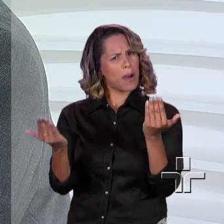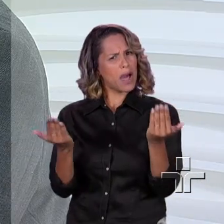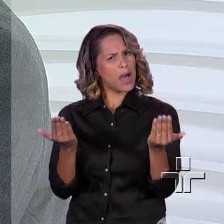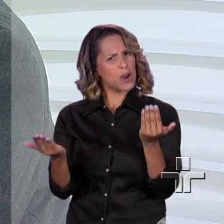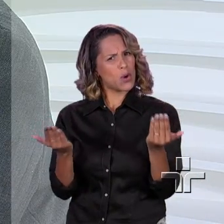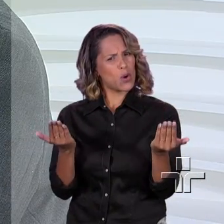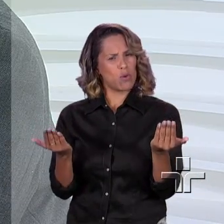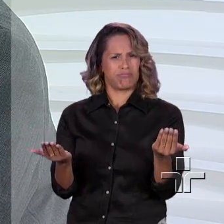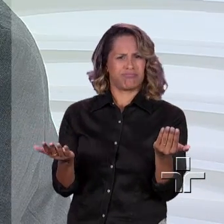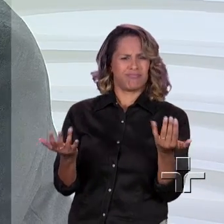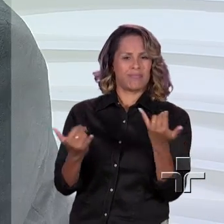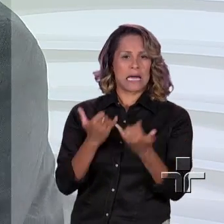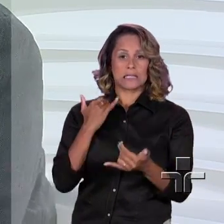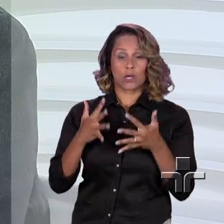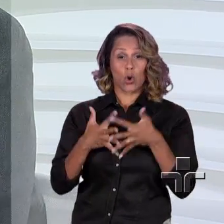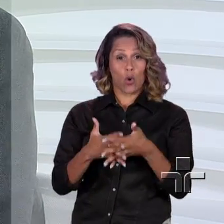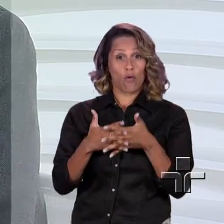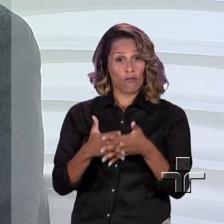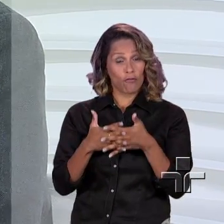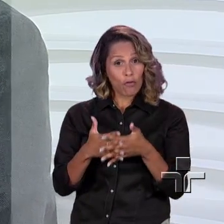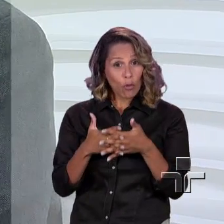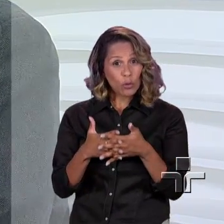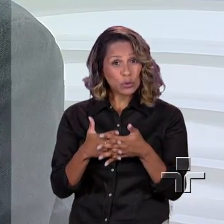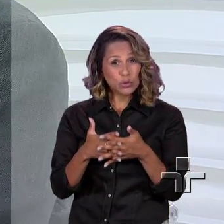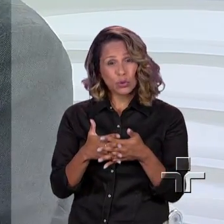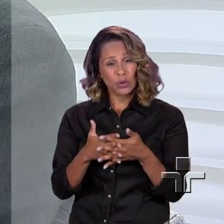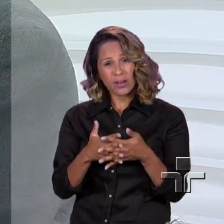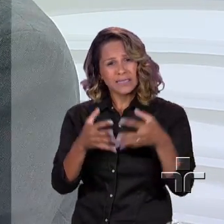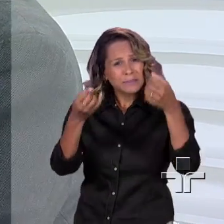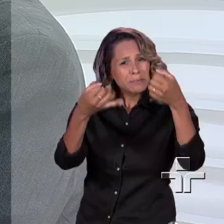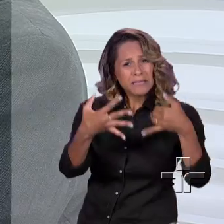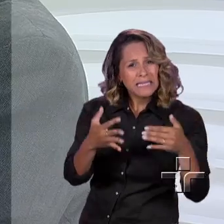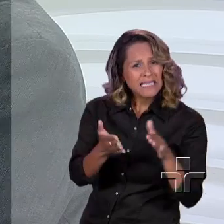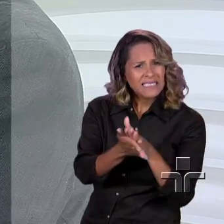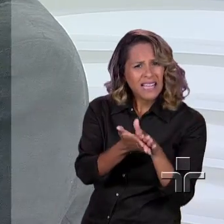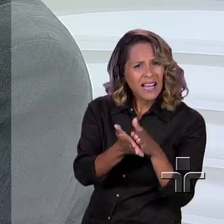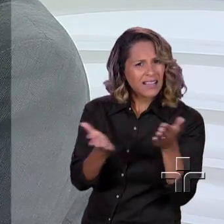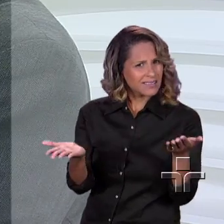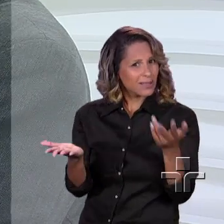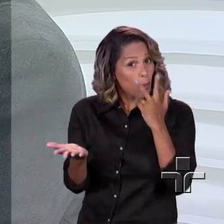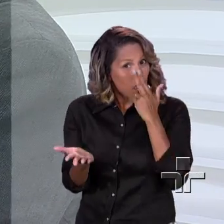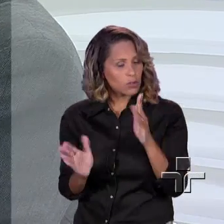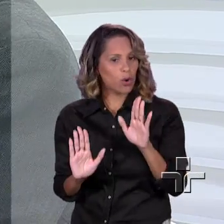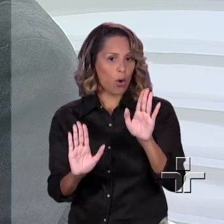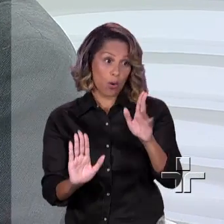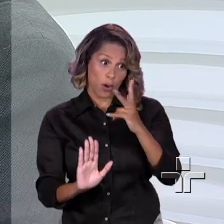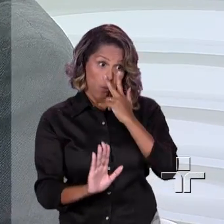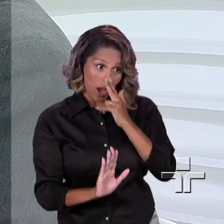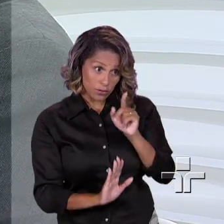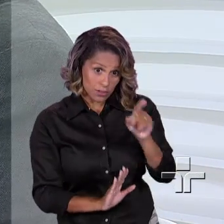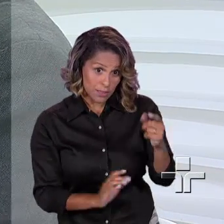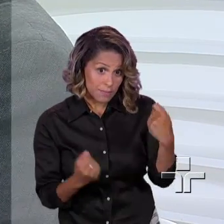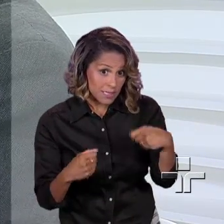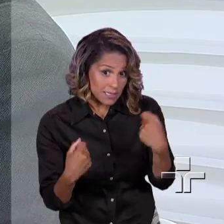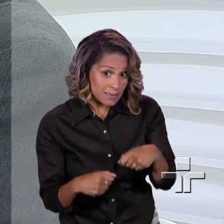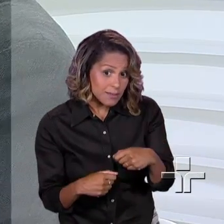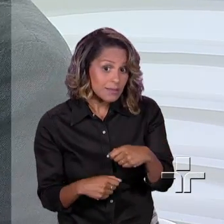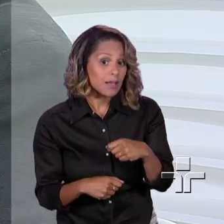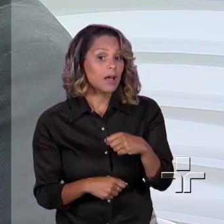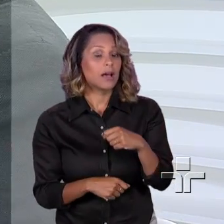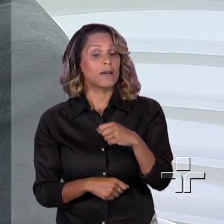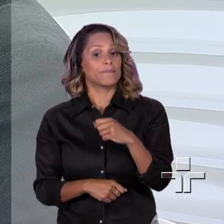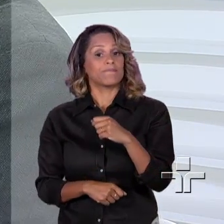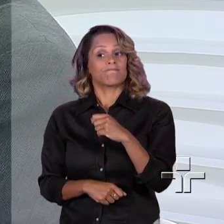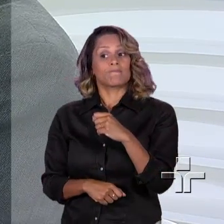podia confundir mais do que explicar? Olha, eu acho que você precisa conhecer melhor Jean Willis, porque é um intelectual